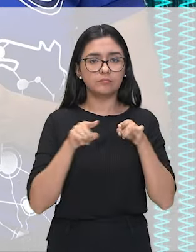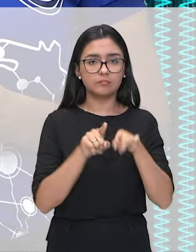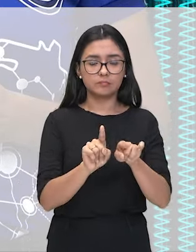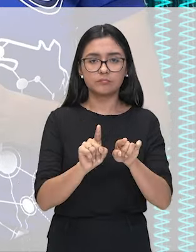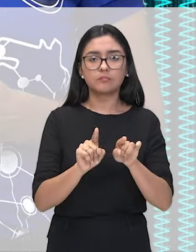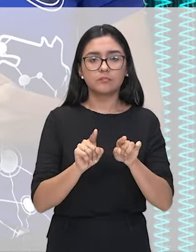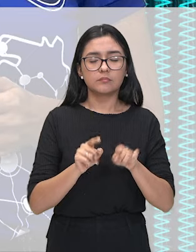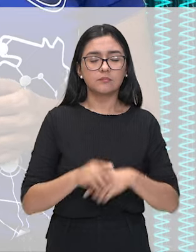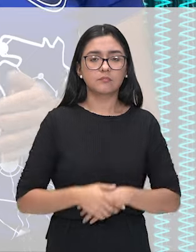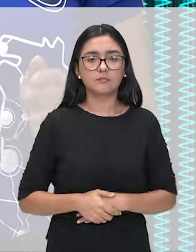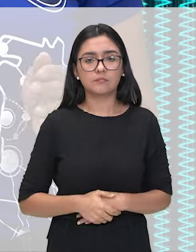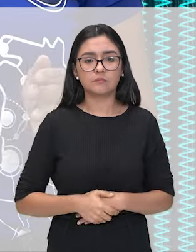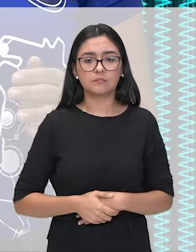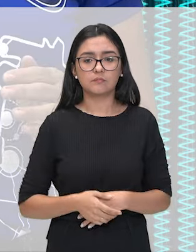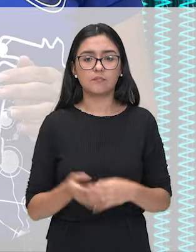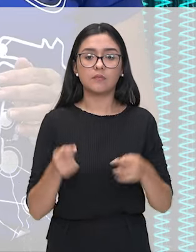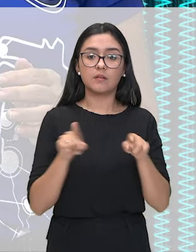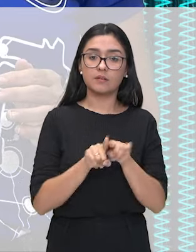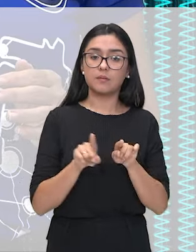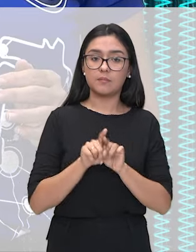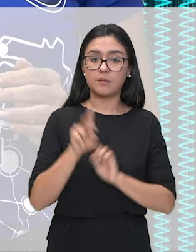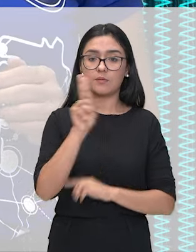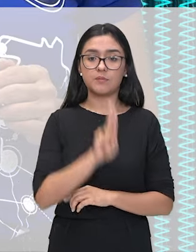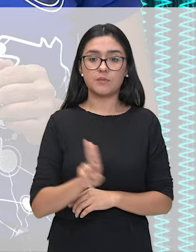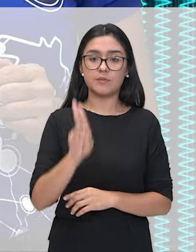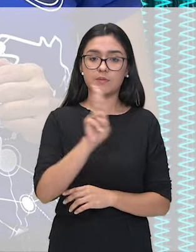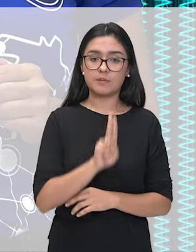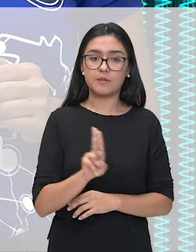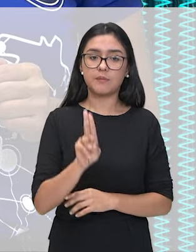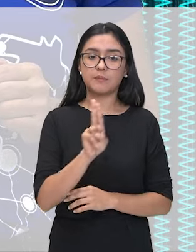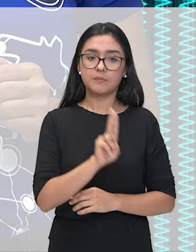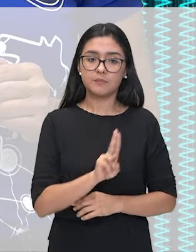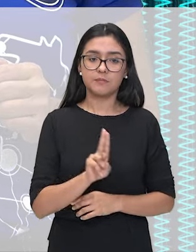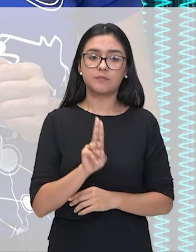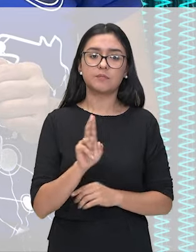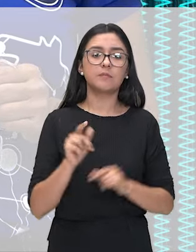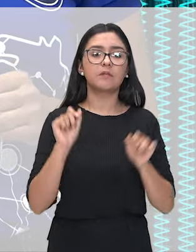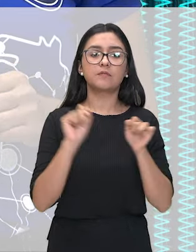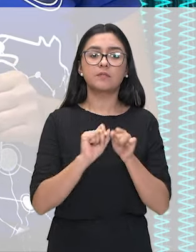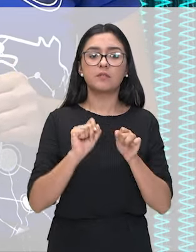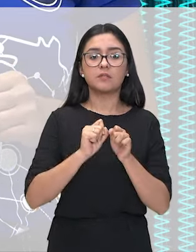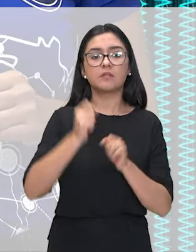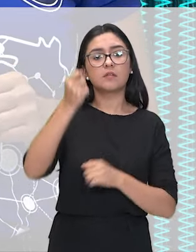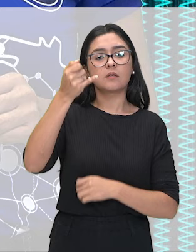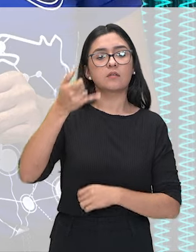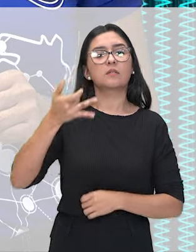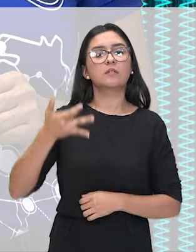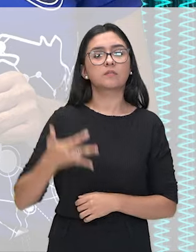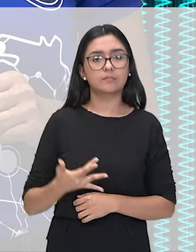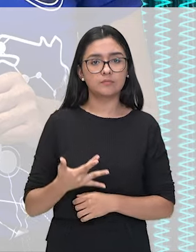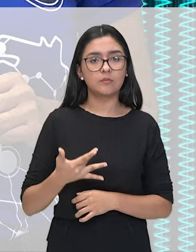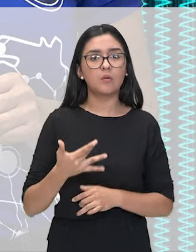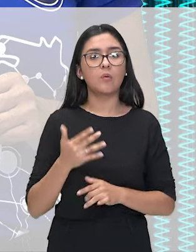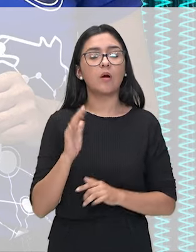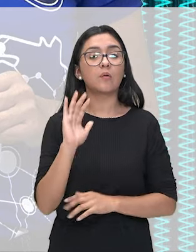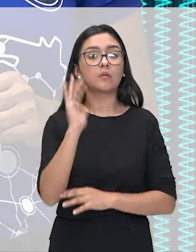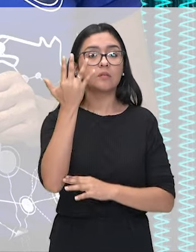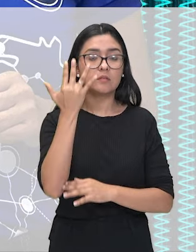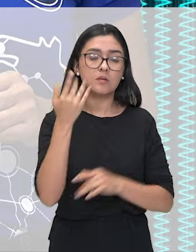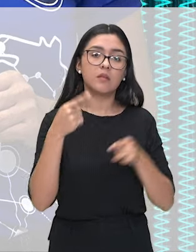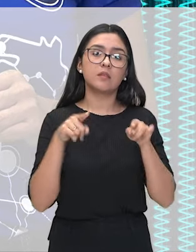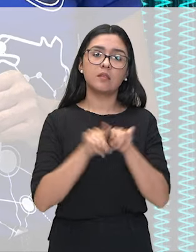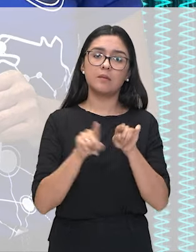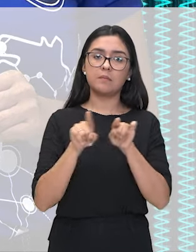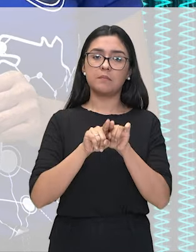primeiramente Então o que mais que nós utilizamos nós usamos para fazer a descrição de um fato ou contar uma